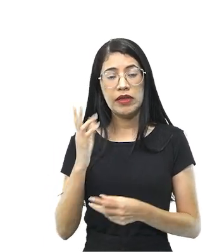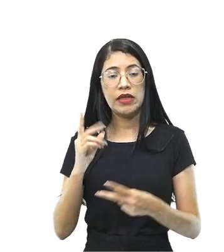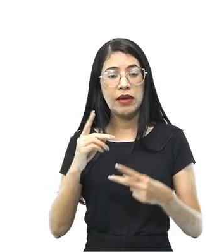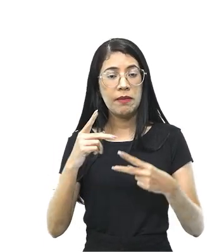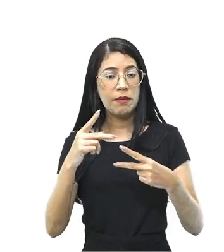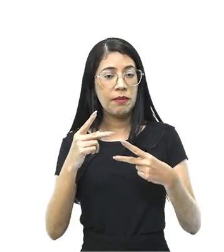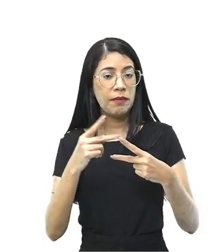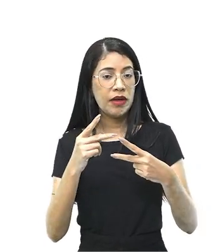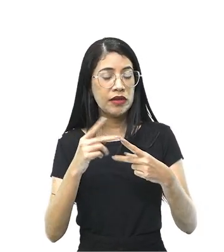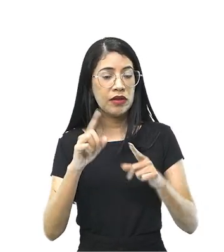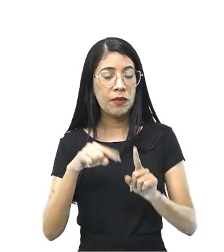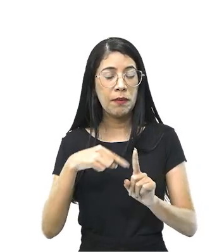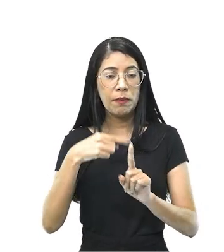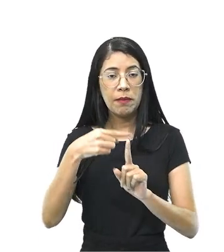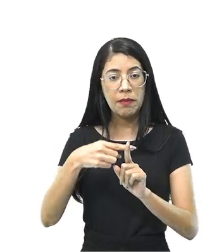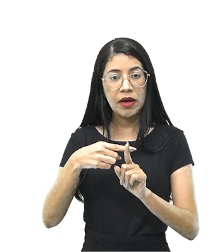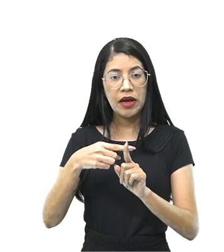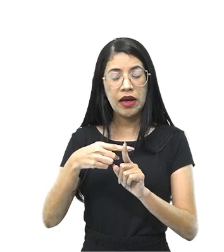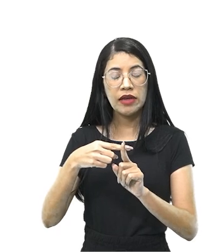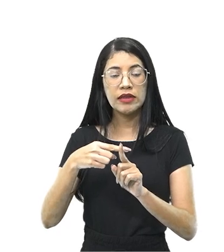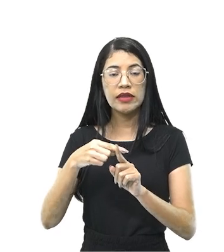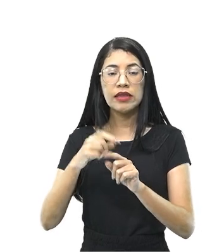um advérbio.